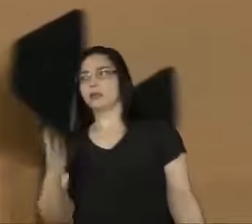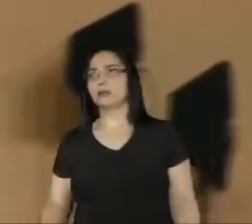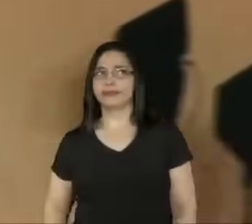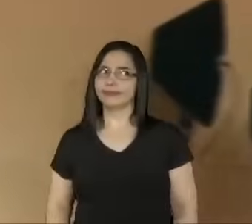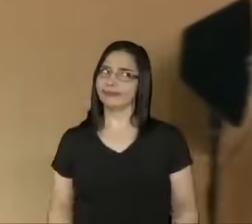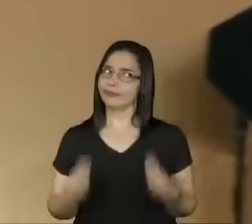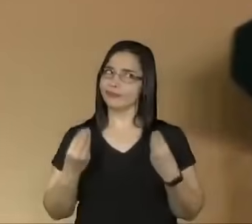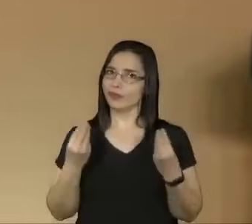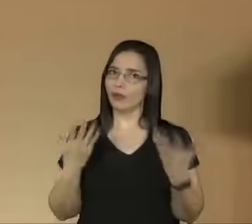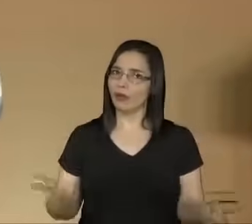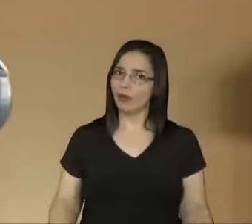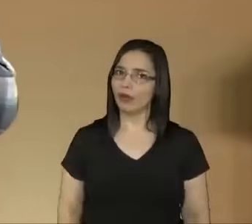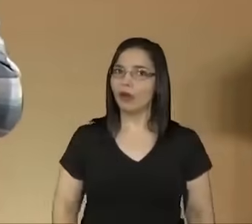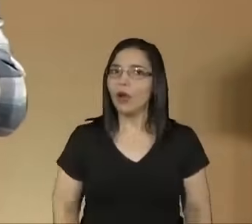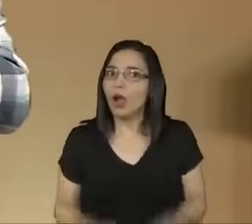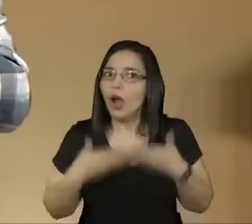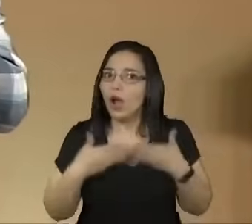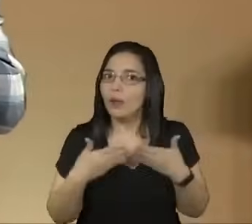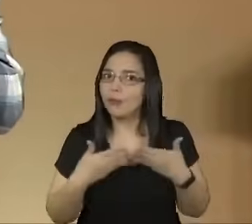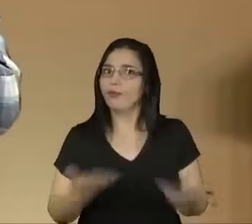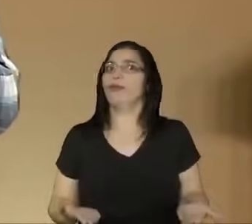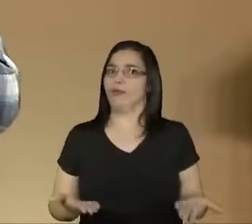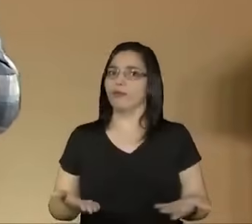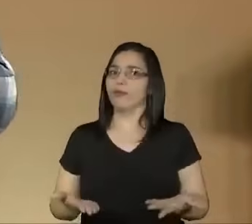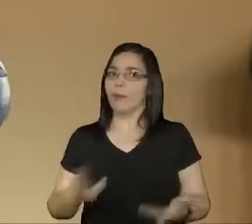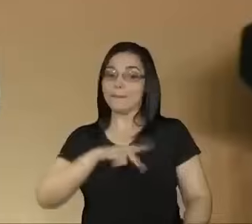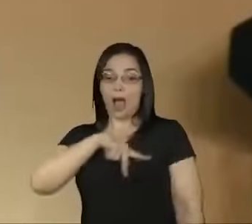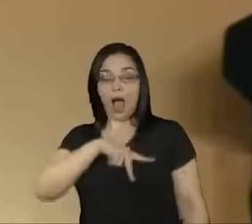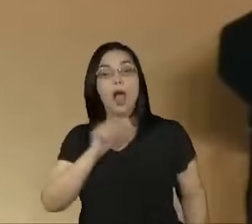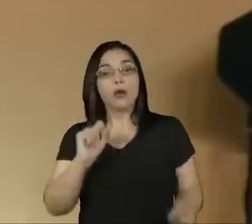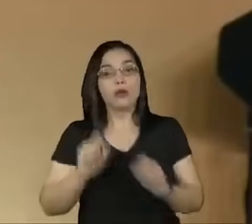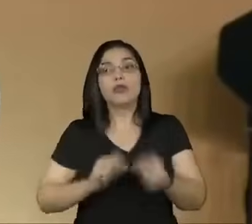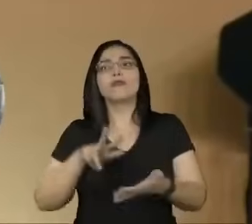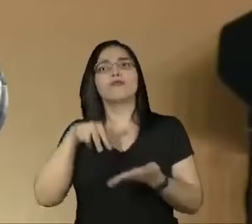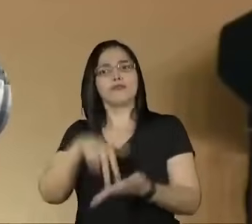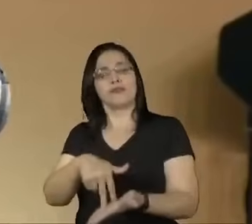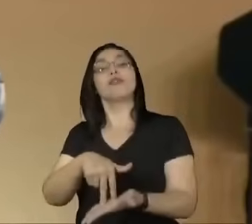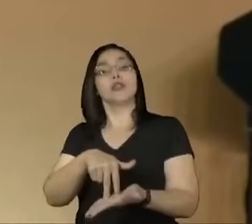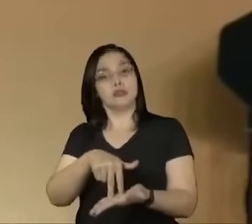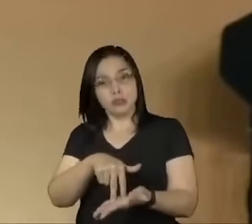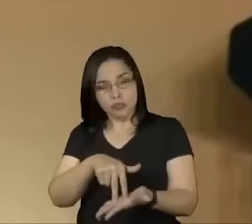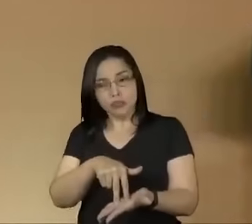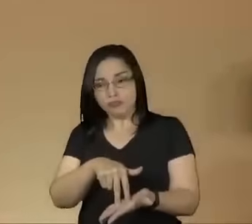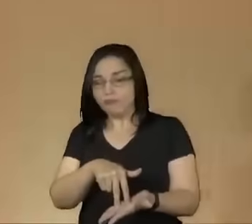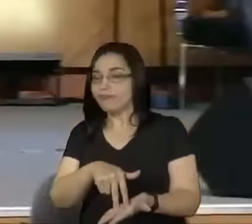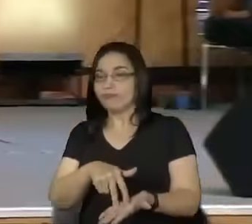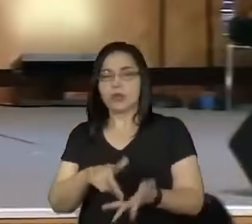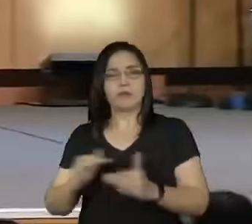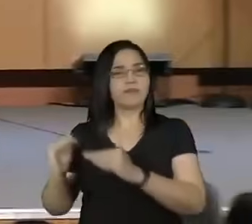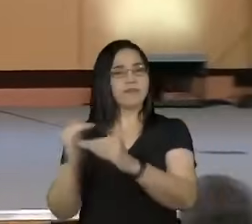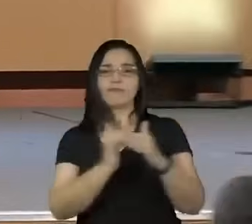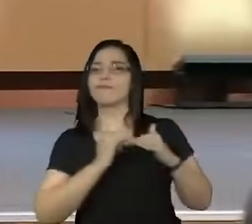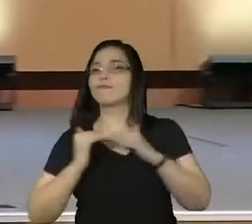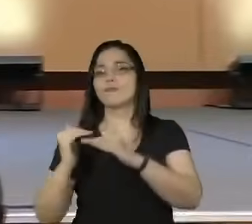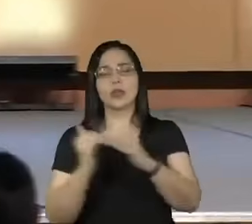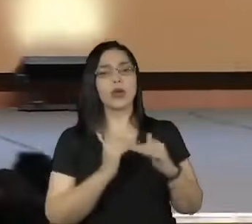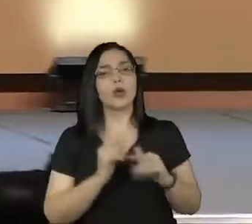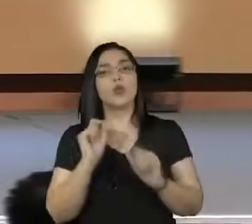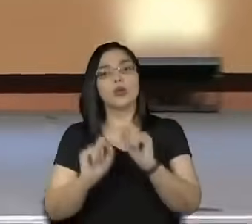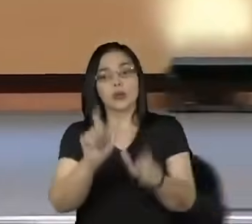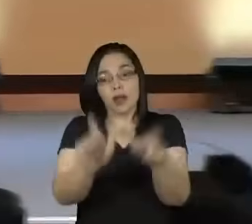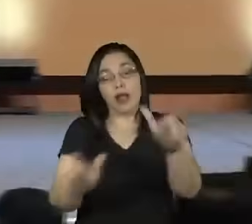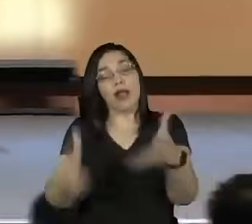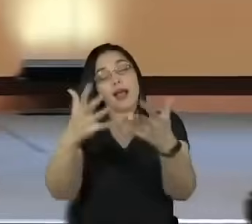amor de Deus seja estratégico olha Paulo firme de tudo para com todos para ganhar alguns estratégia estratégia